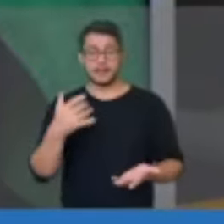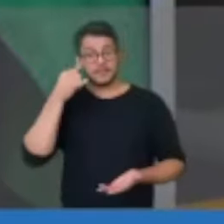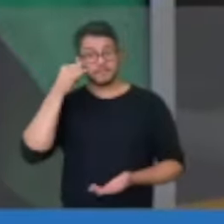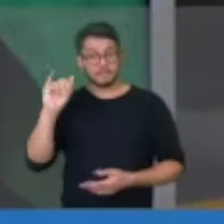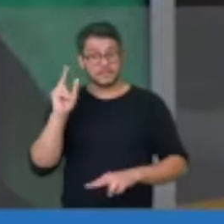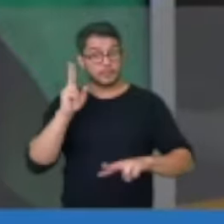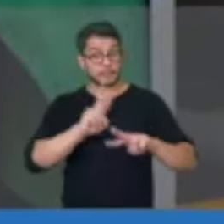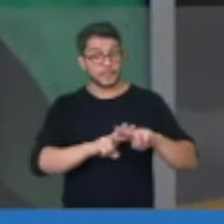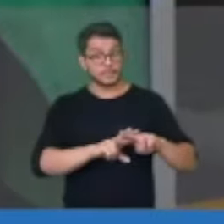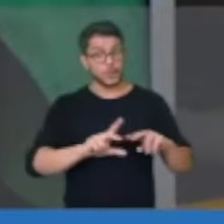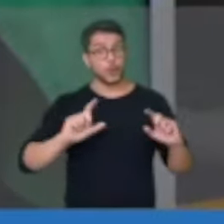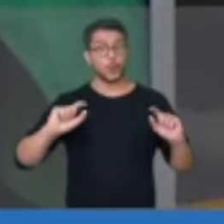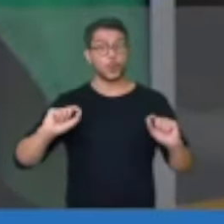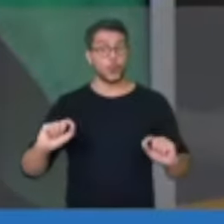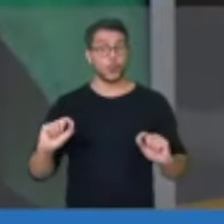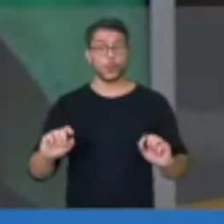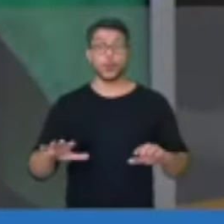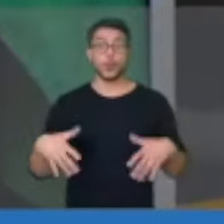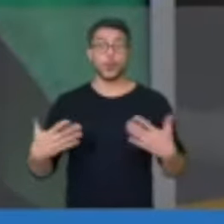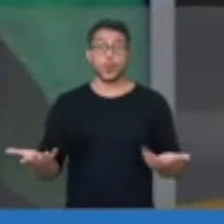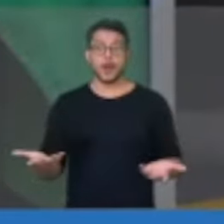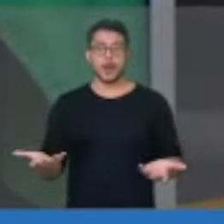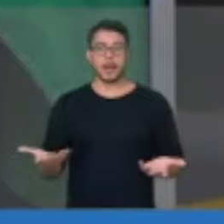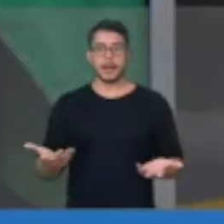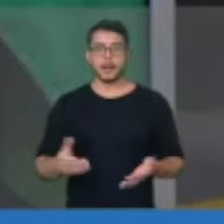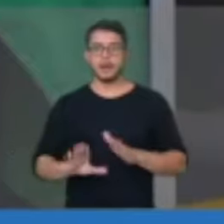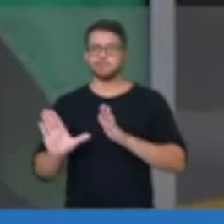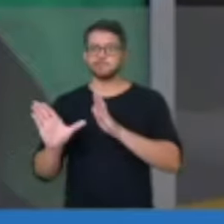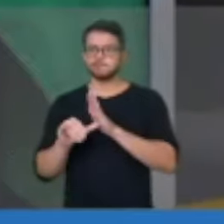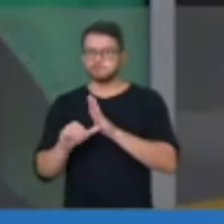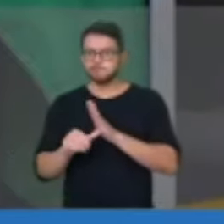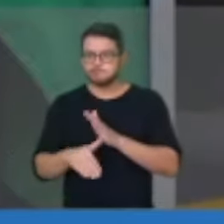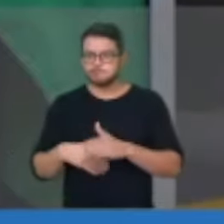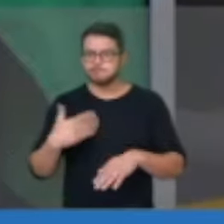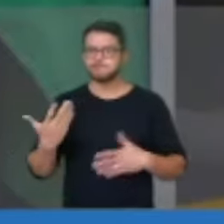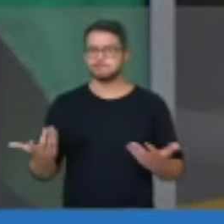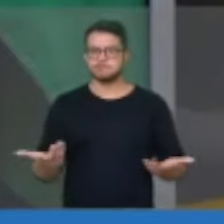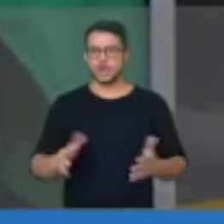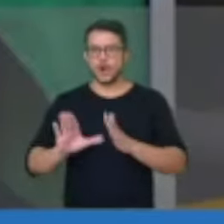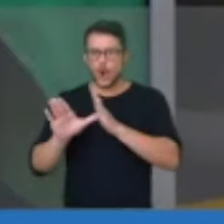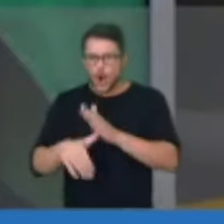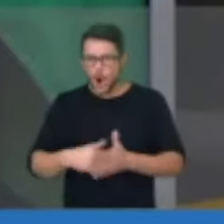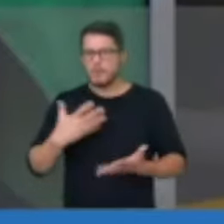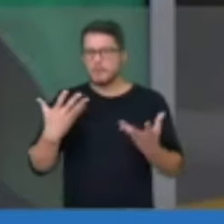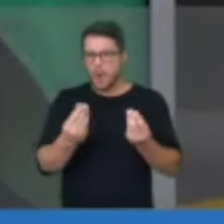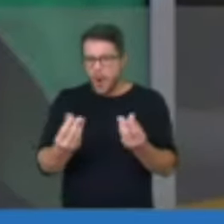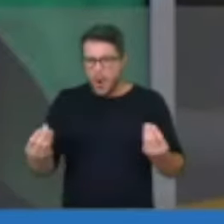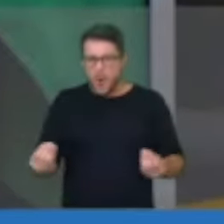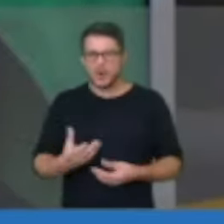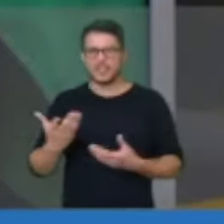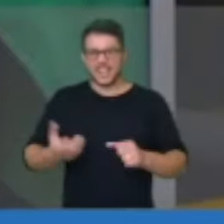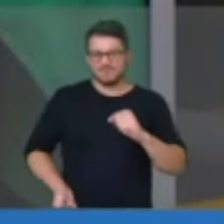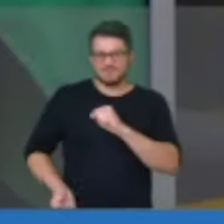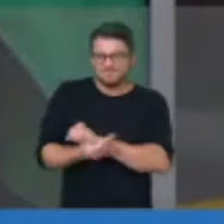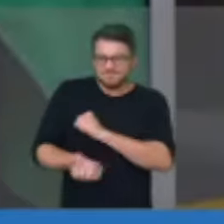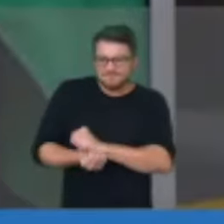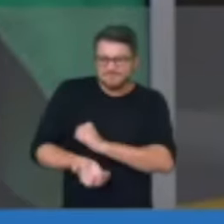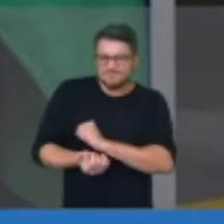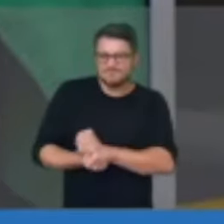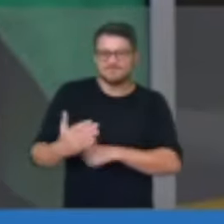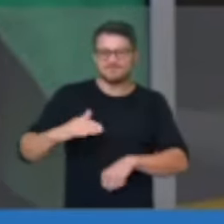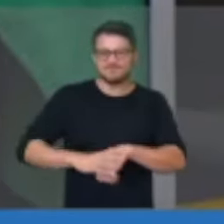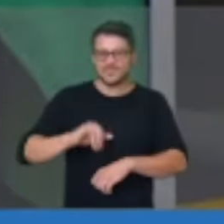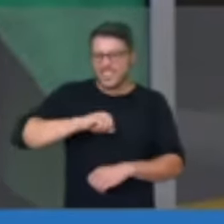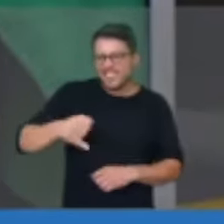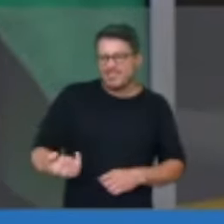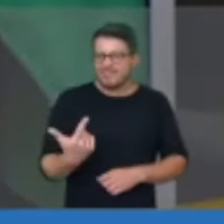preso? Sabe qual é a melhor defesa? É roubar! É roubar muito! É ser corrupto! É enfiar a mão